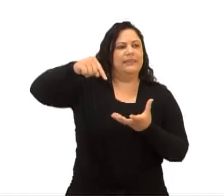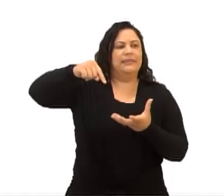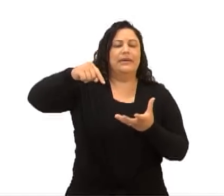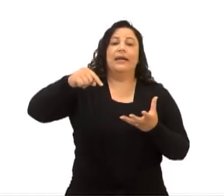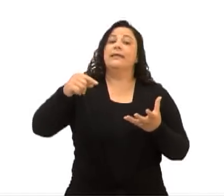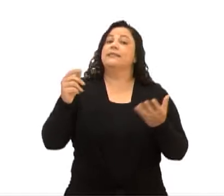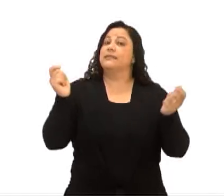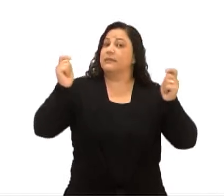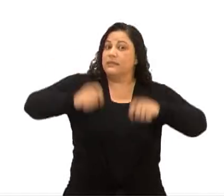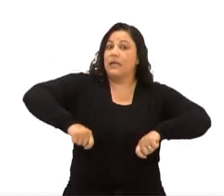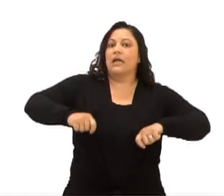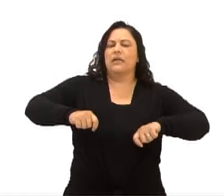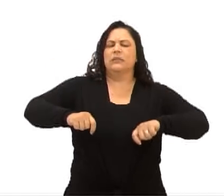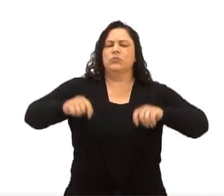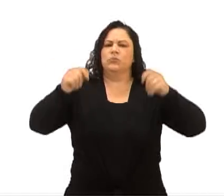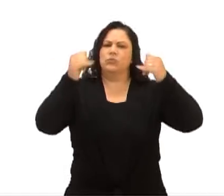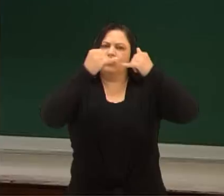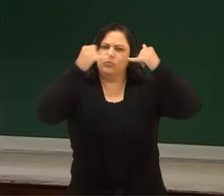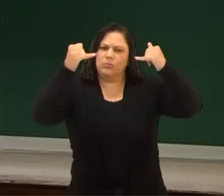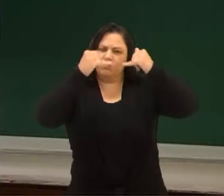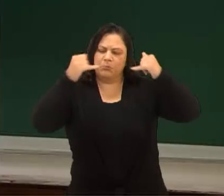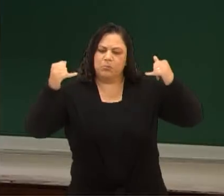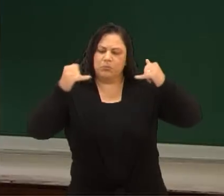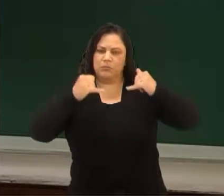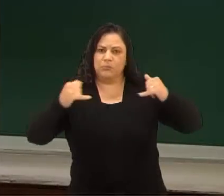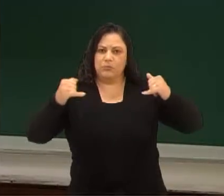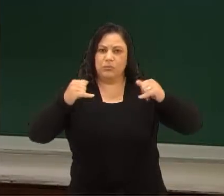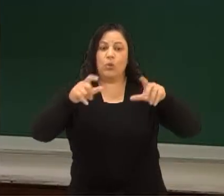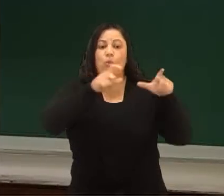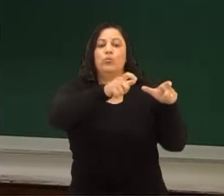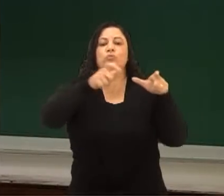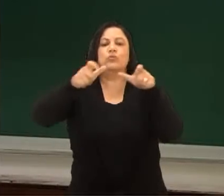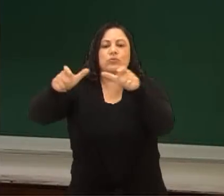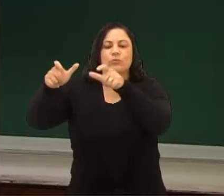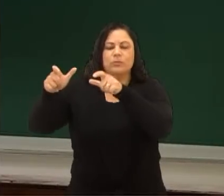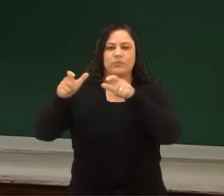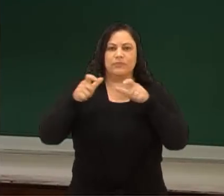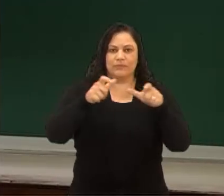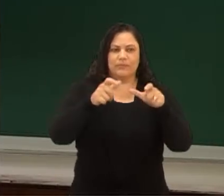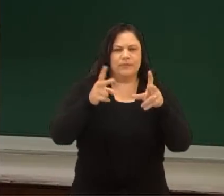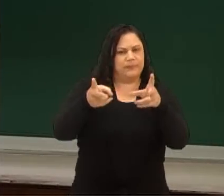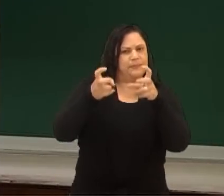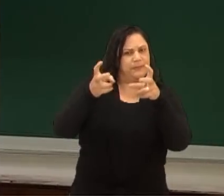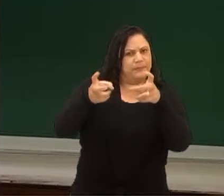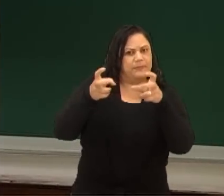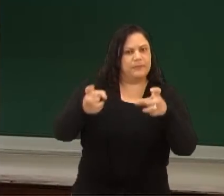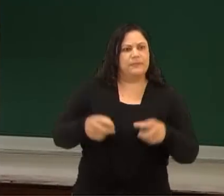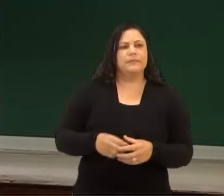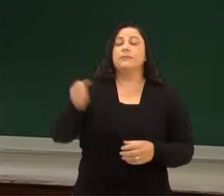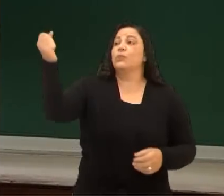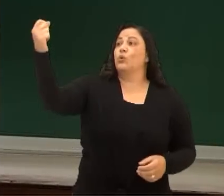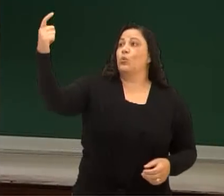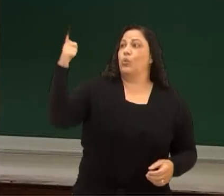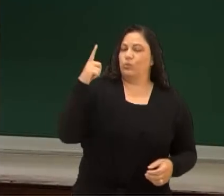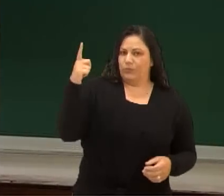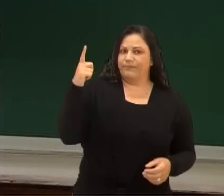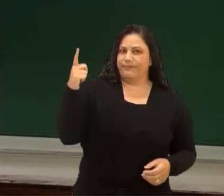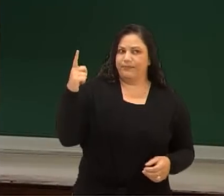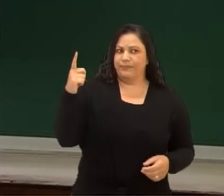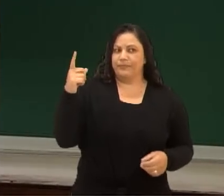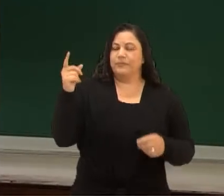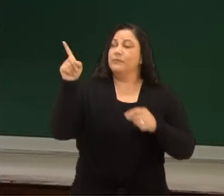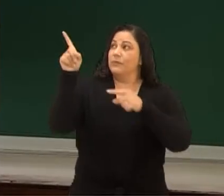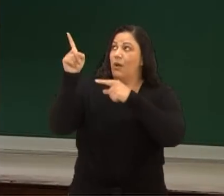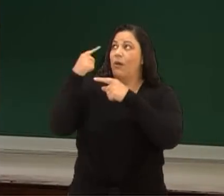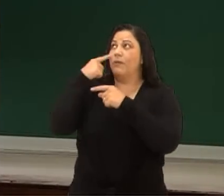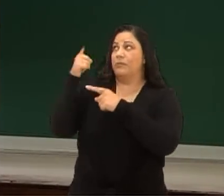elas contribuem para demarcar essas zonas térmicas. Vamos observar essa imagem aqui, ó. O Sol, essa imagem aqui,